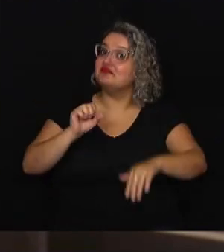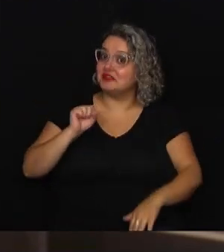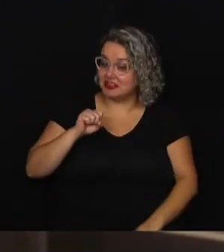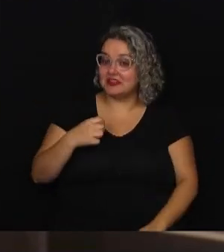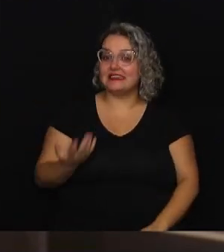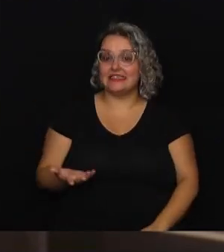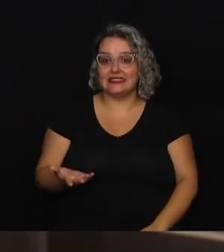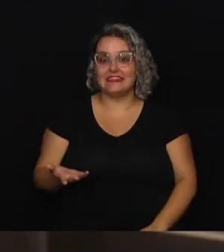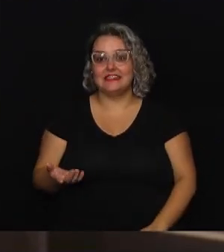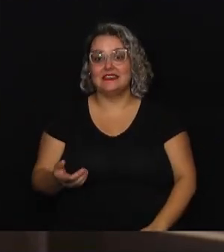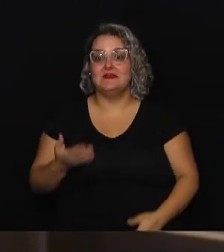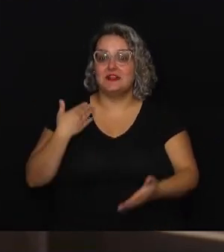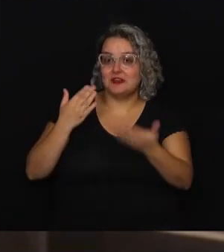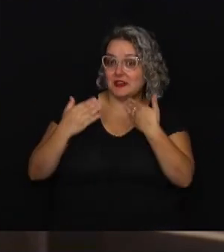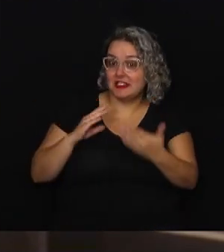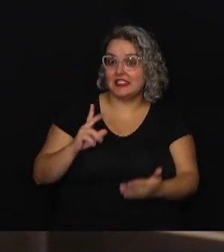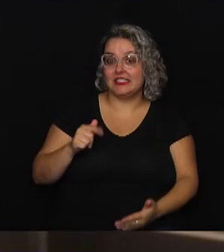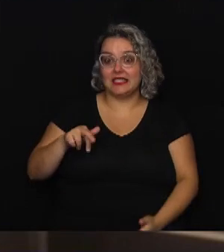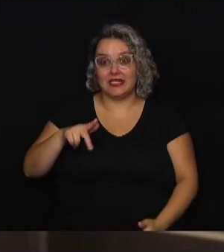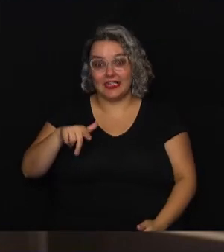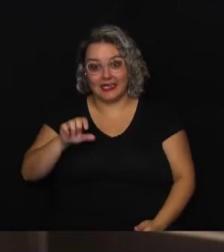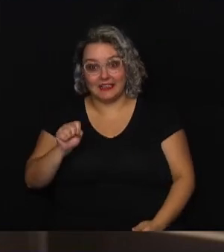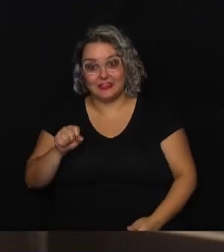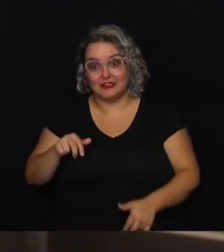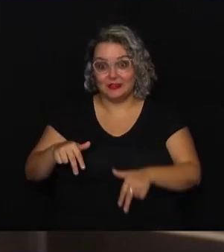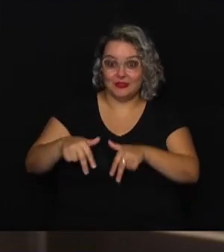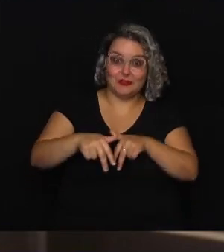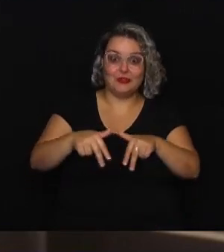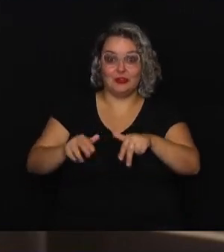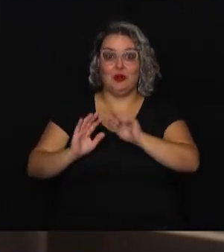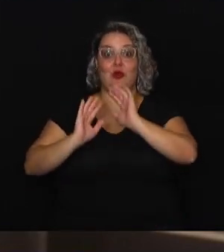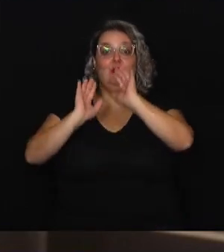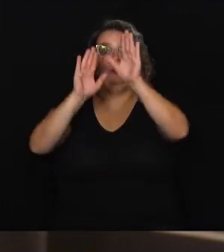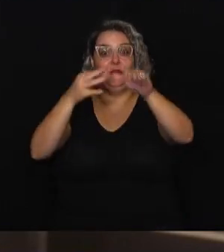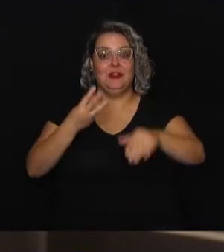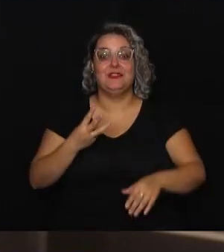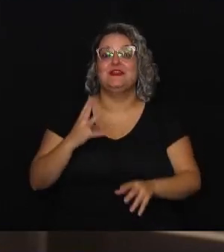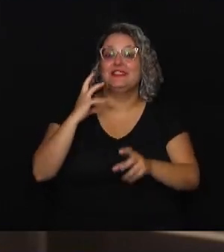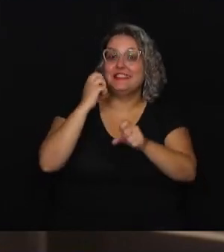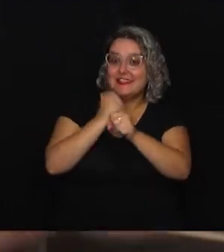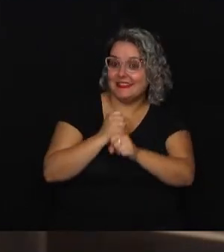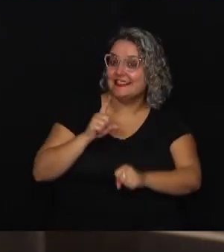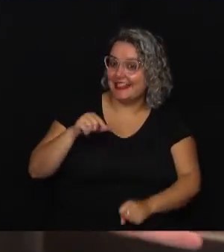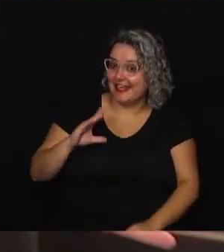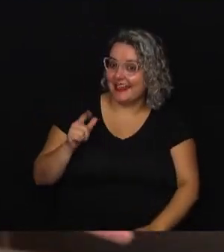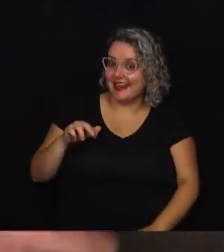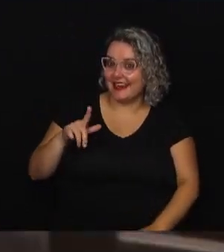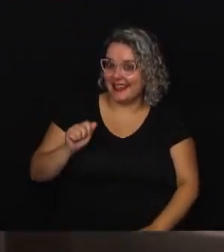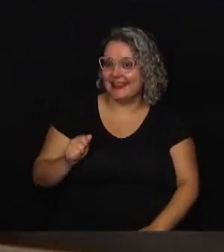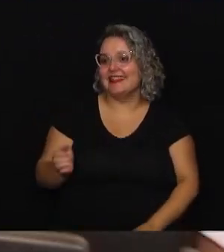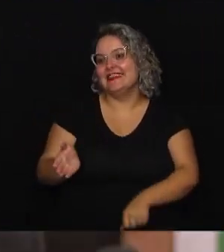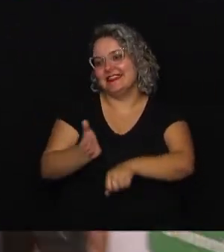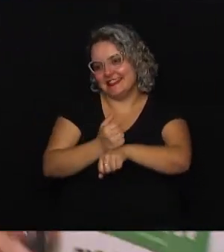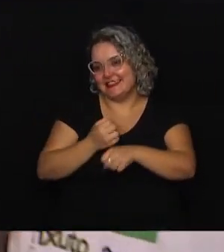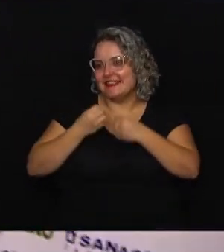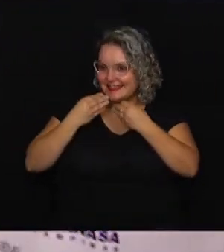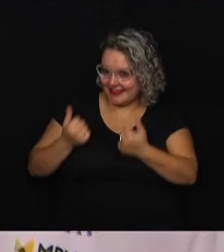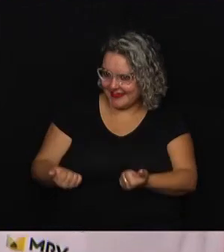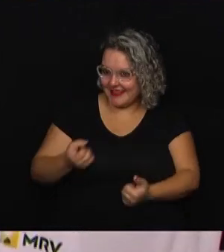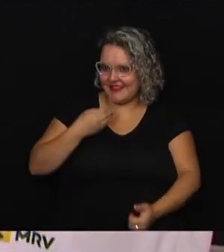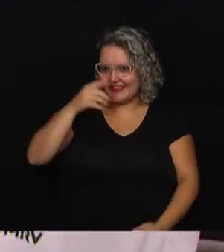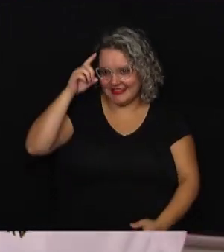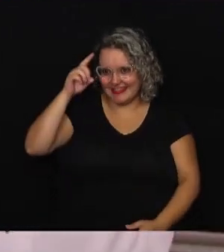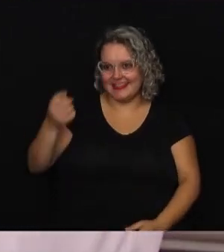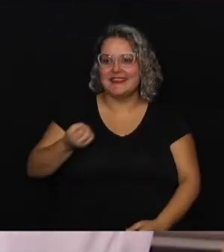falando para Carla aqui, armador dos bons, metia muita bola de 3 pontos, né, Carla? E antes de mais nada, tudo bem? Bom dia.